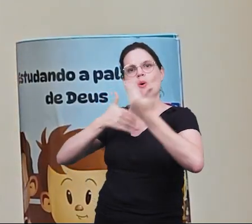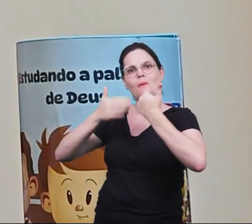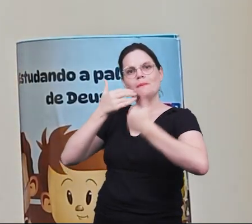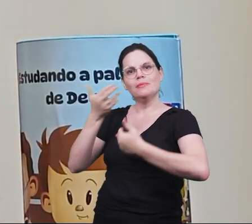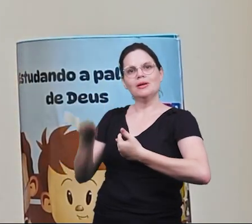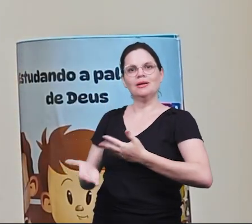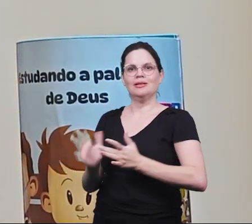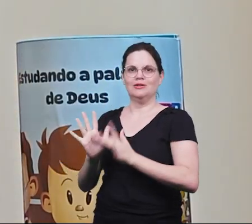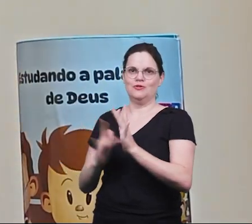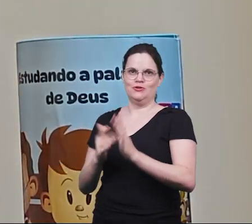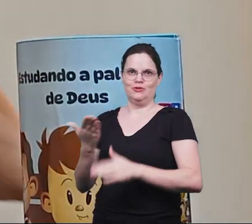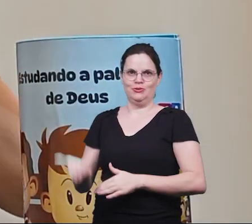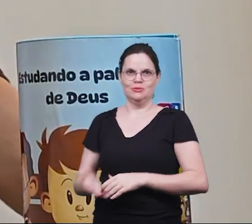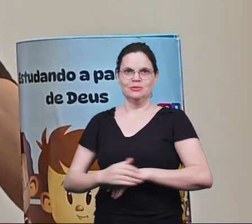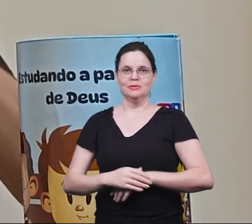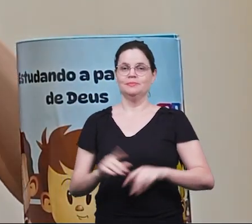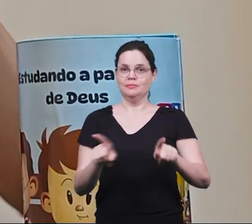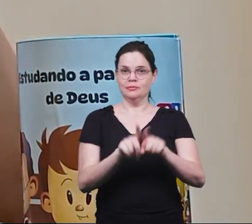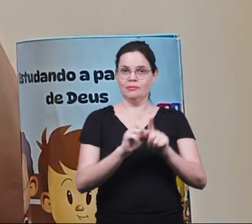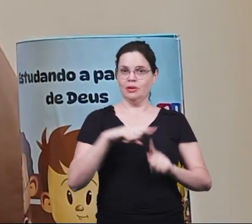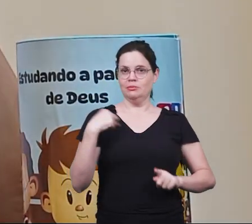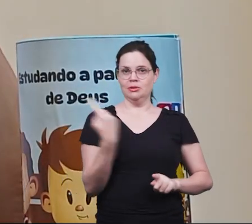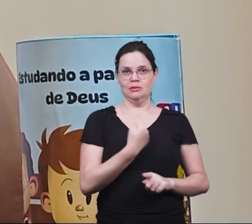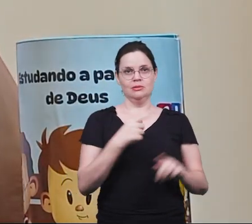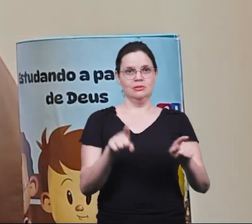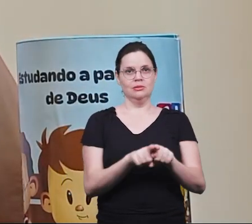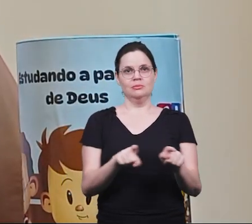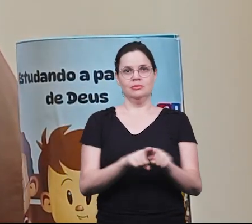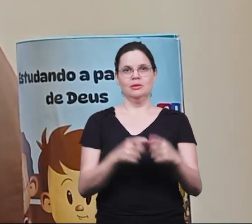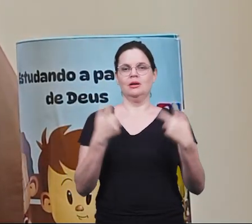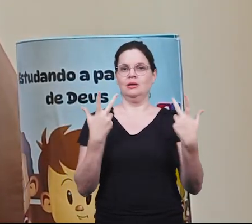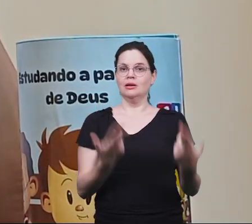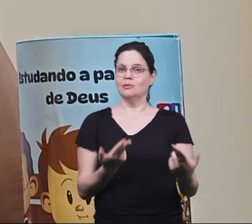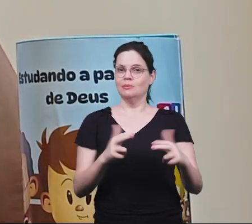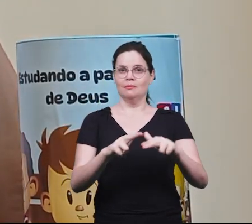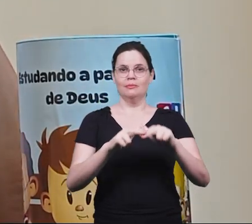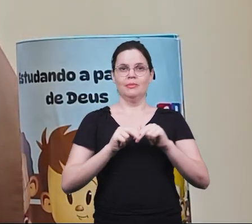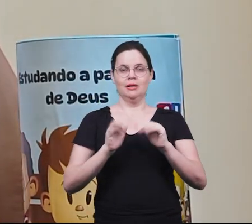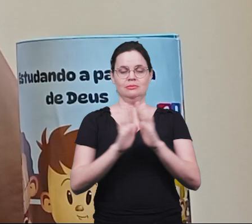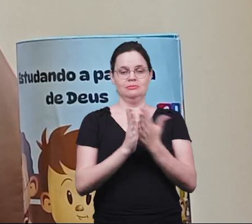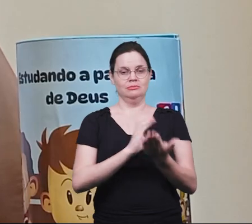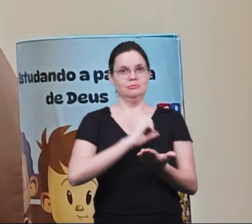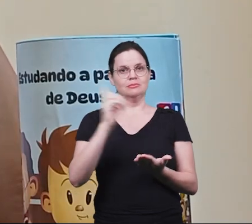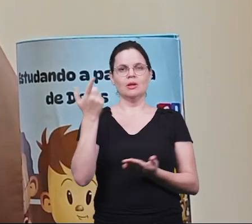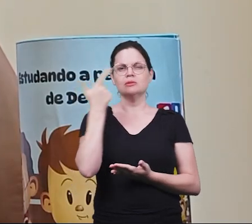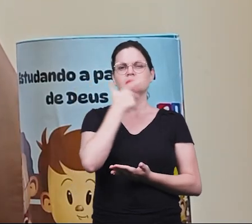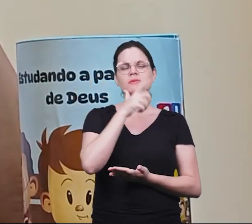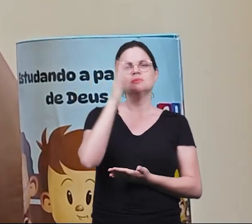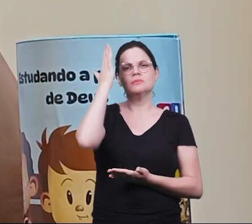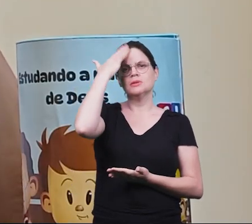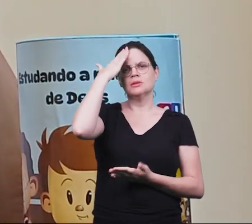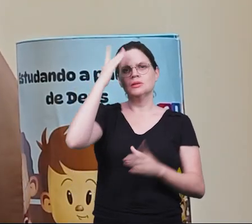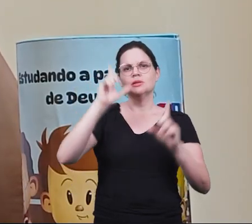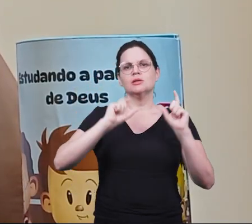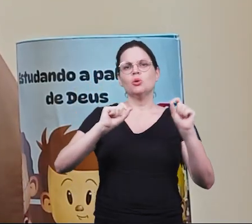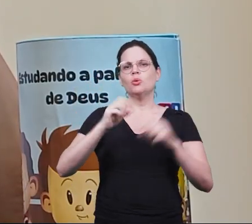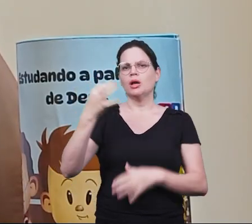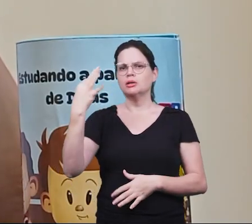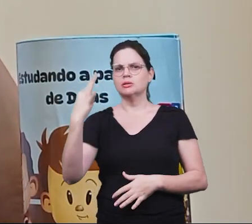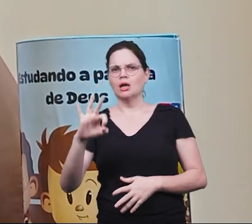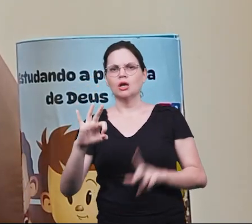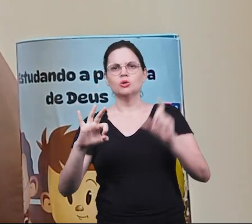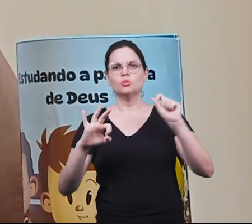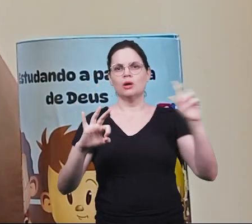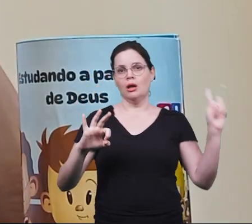E nós? Nós também, irmãos. Nós, através da palavra, conseguimos entender o que é certo e o que